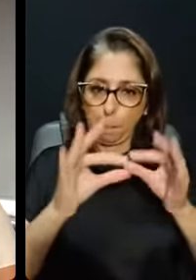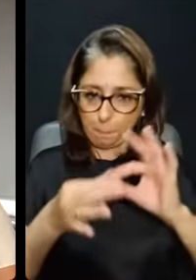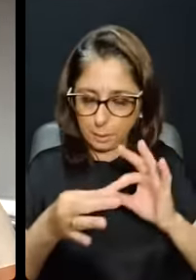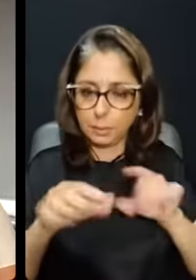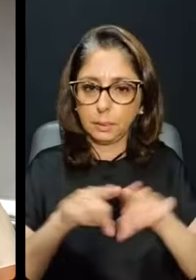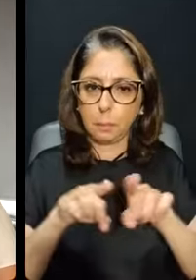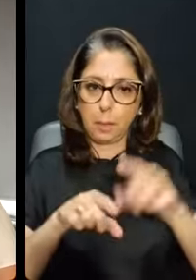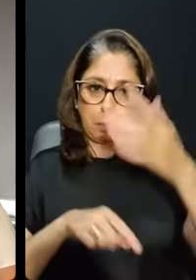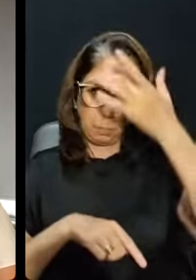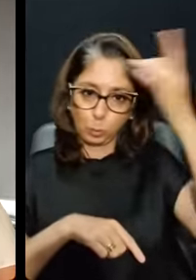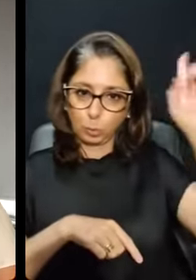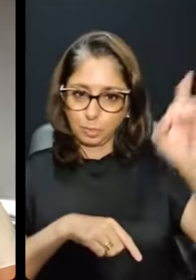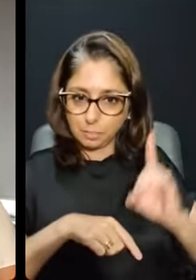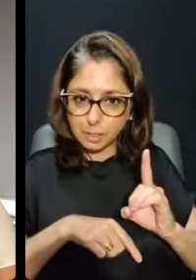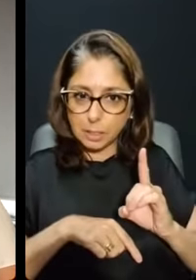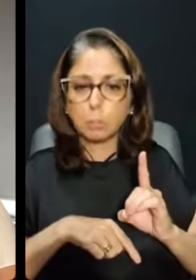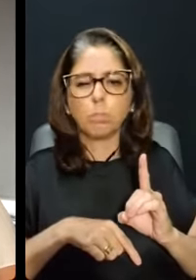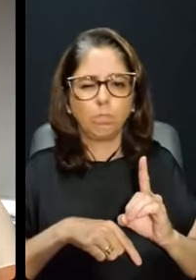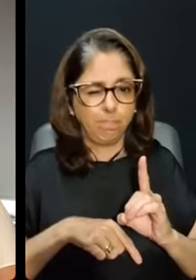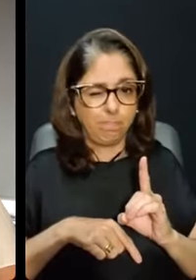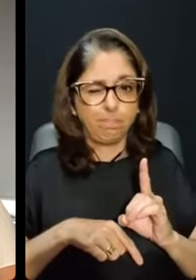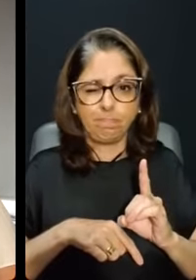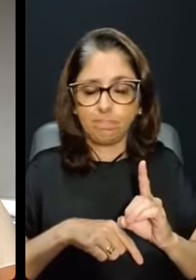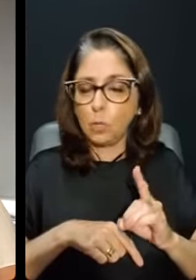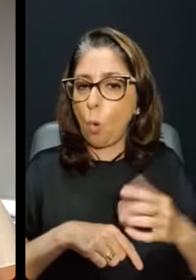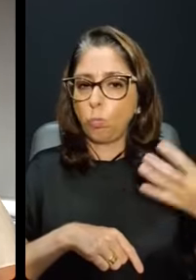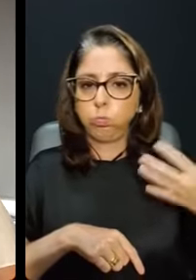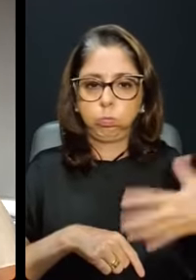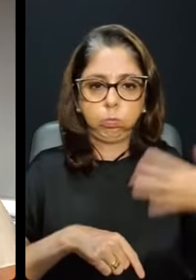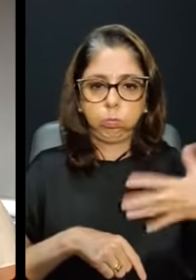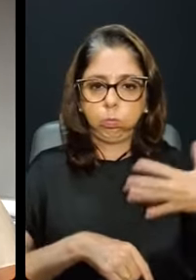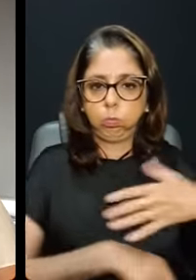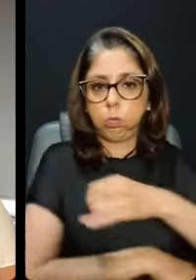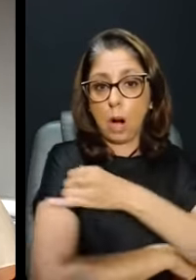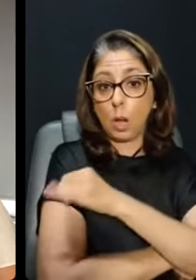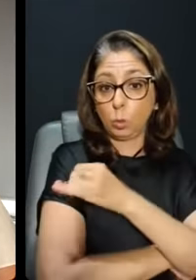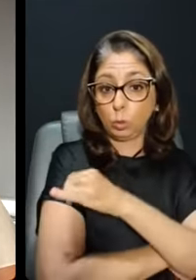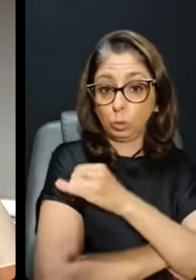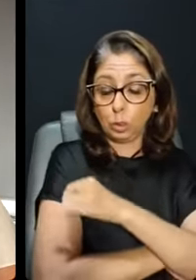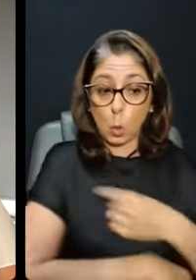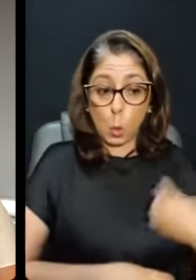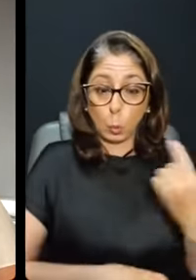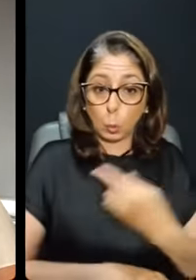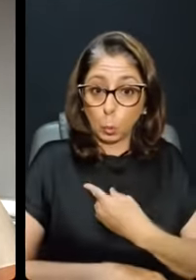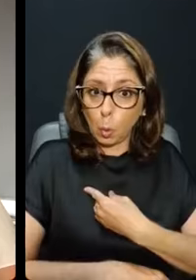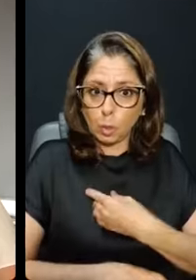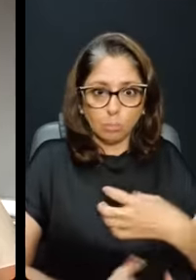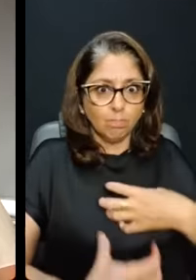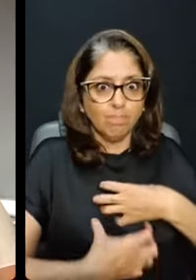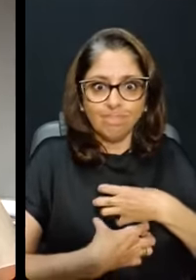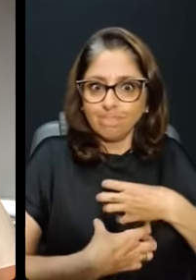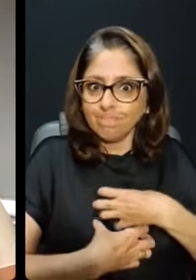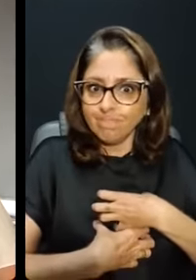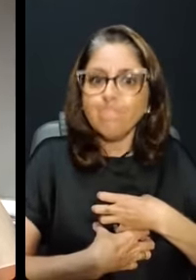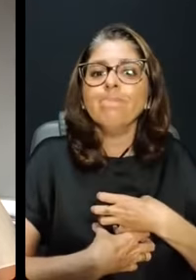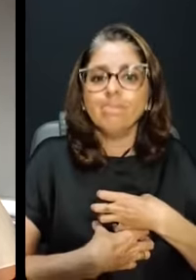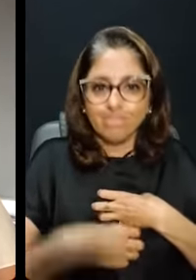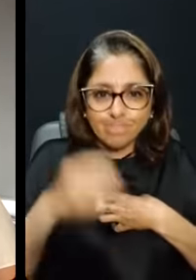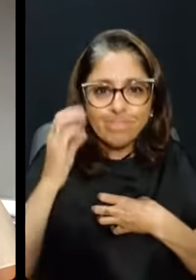grandioso da nossa trajetória aqui no Rio de Janeiro, né? Como cidadãos, a gente viu muita coisa acontecer.